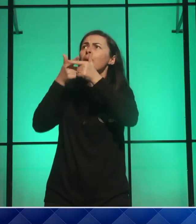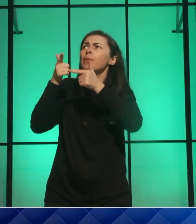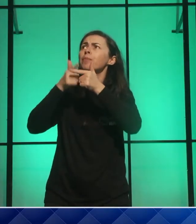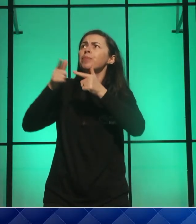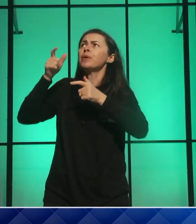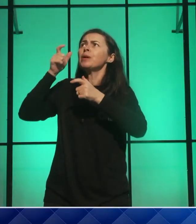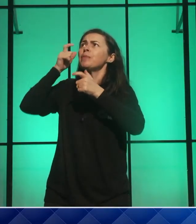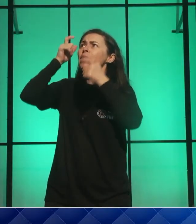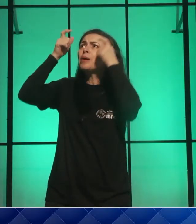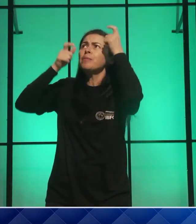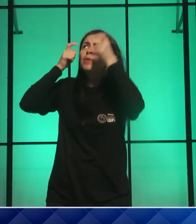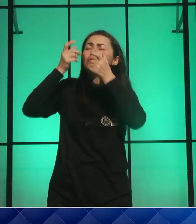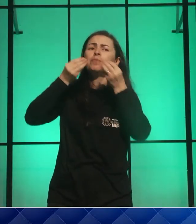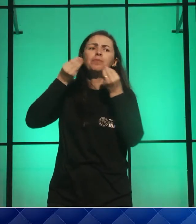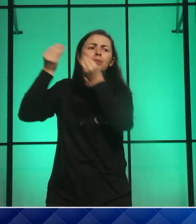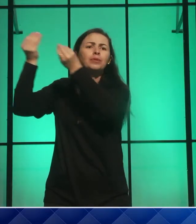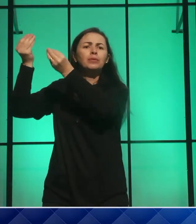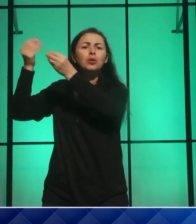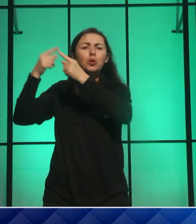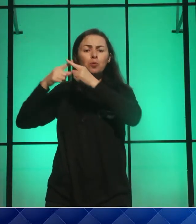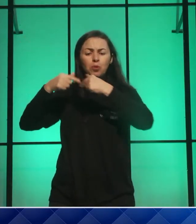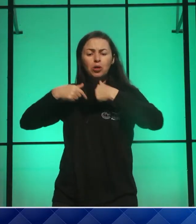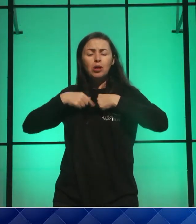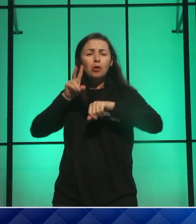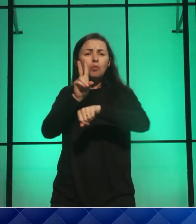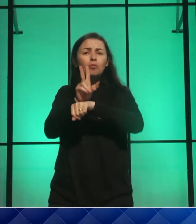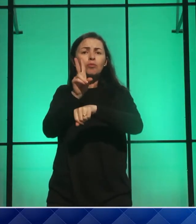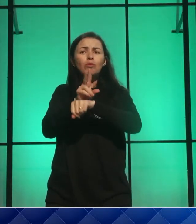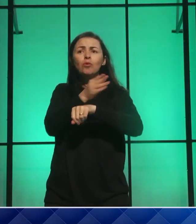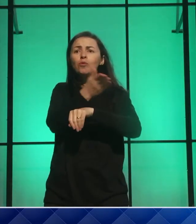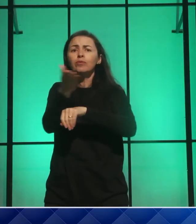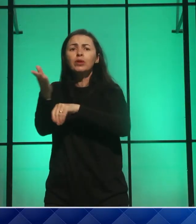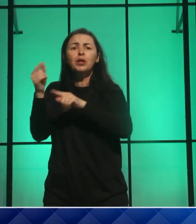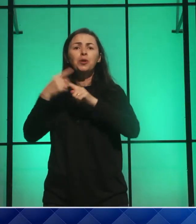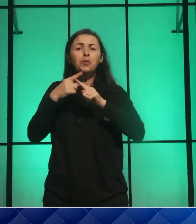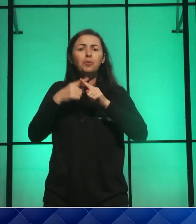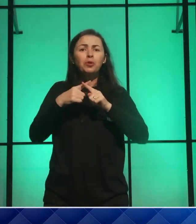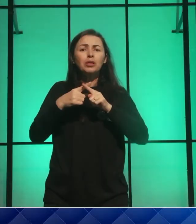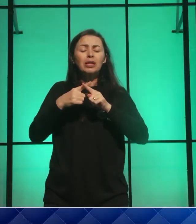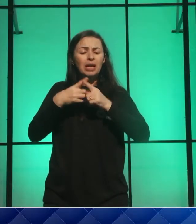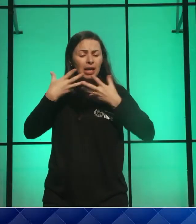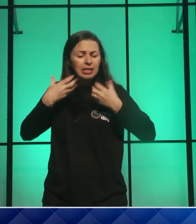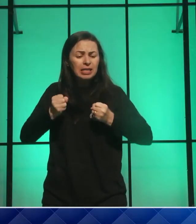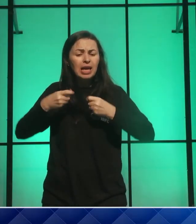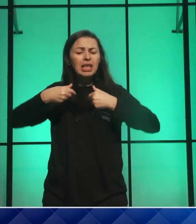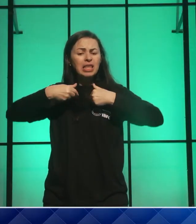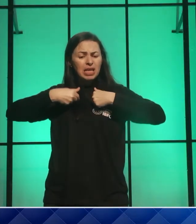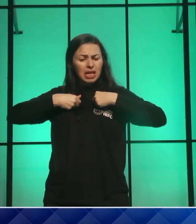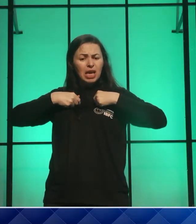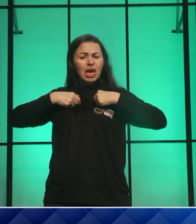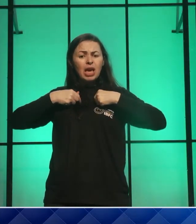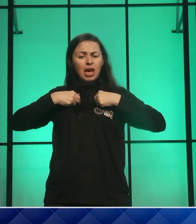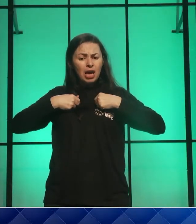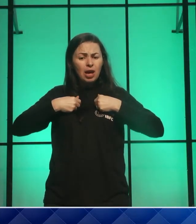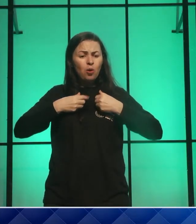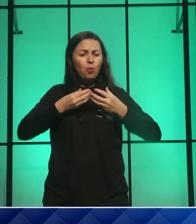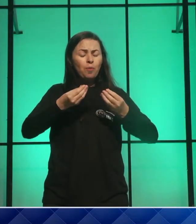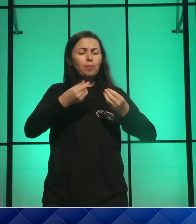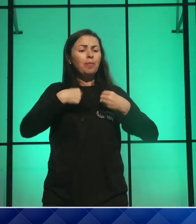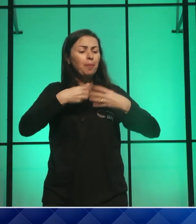preocupações, porque eu cuido de vocês. Deixe que eu me preocupe com aquilo que está